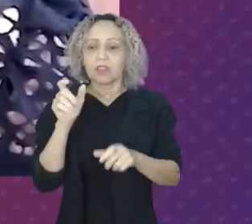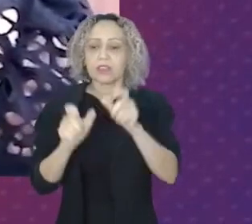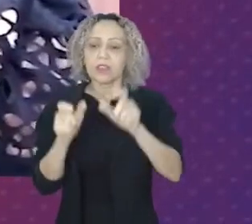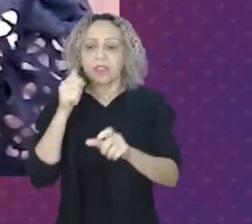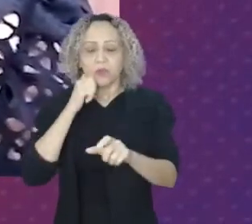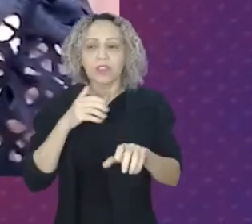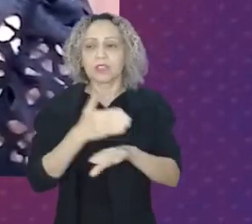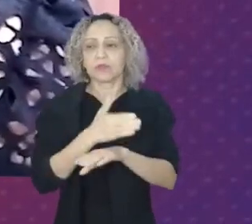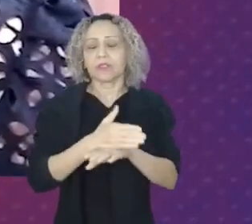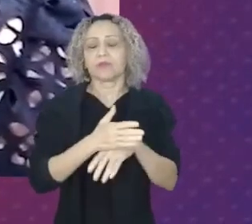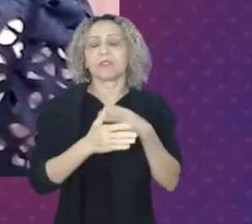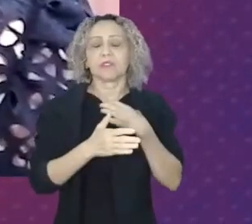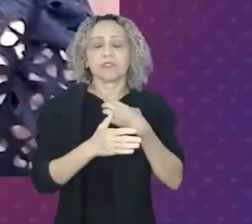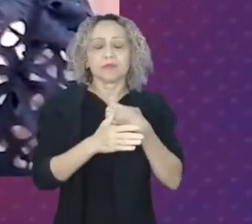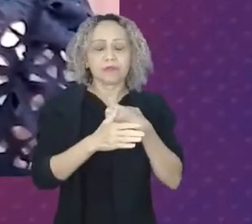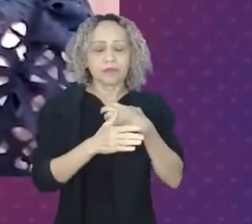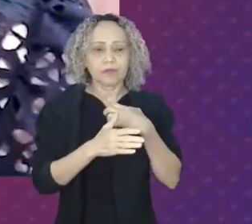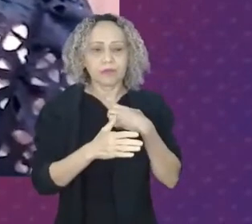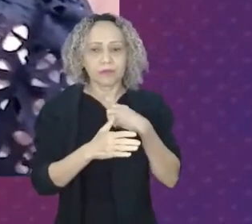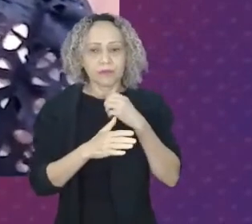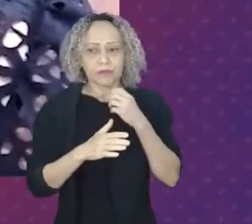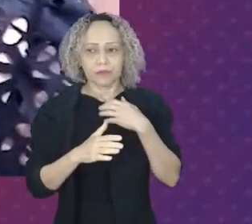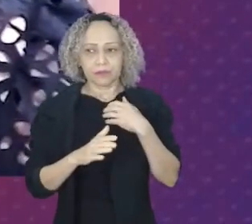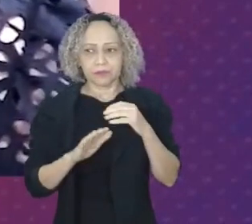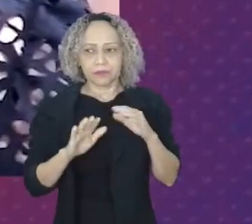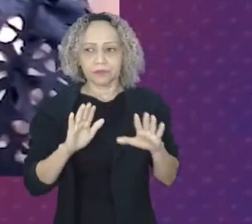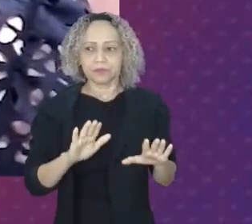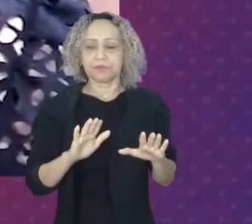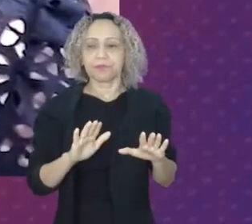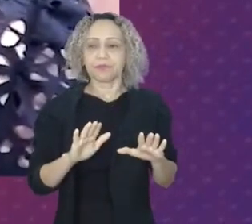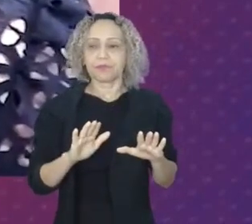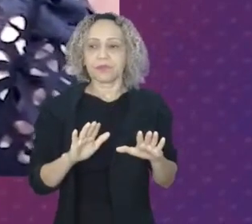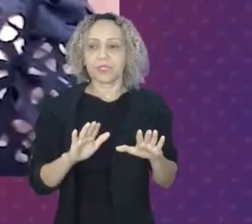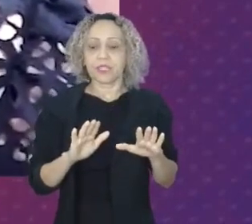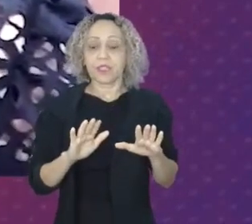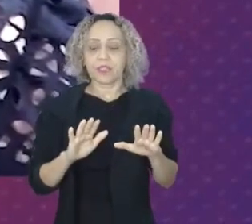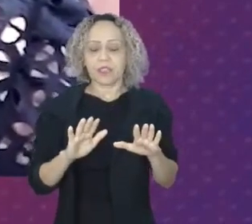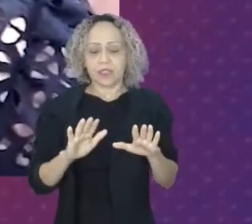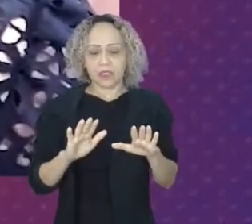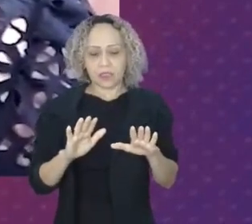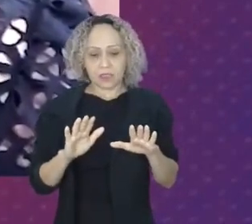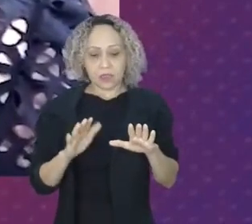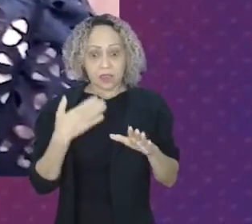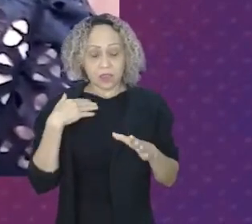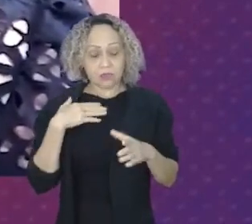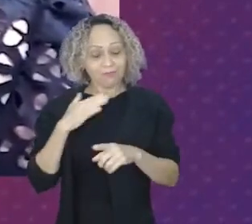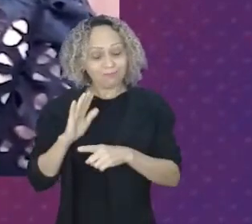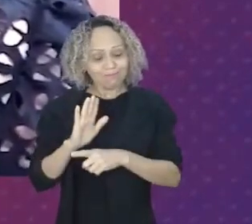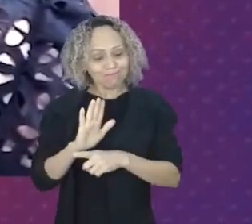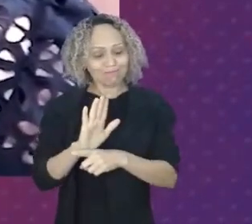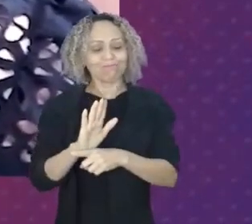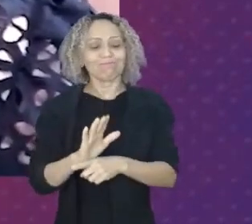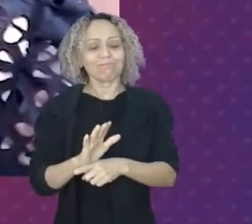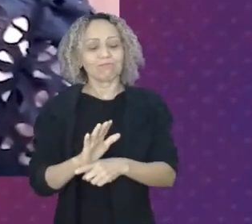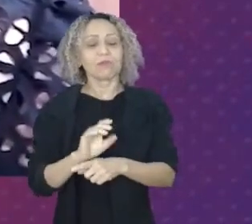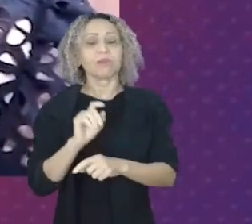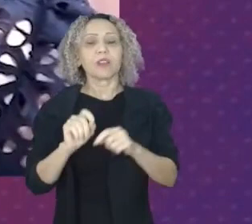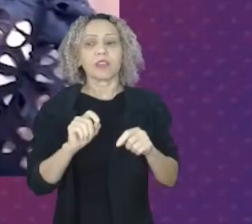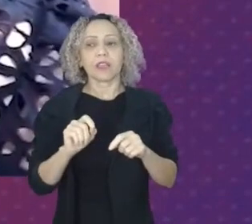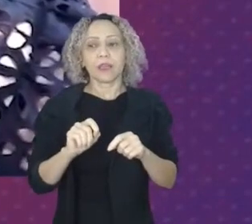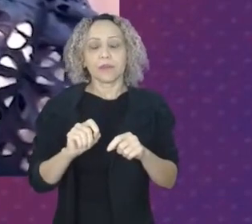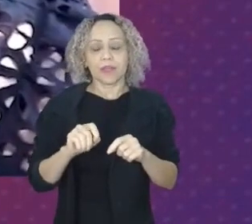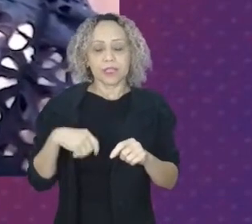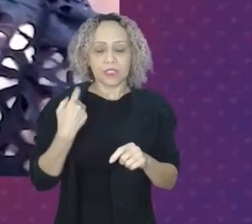Enfim, são muitas questões que a gente poderia abordar, mas deixo aqui essa contribuição para esse